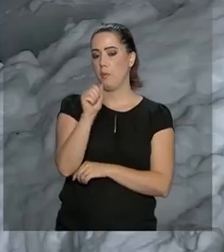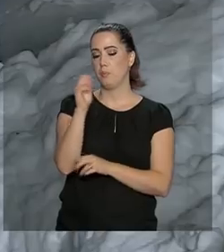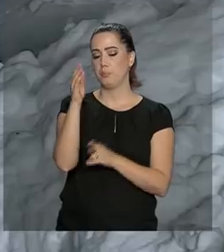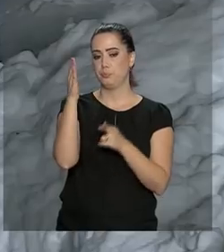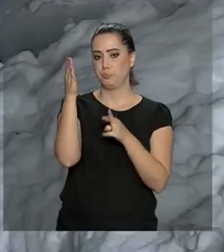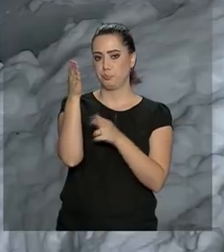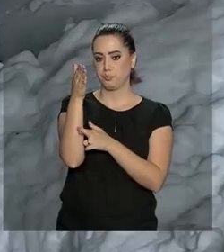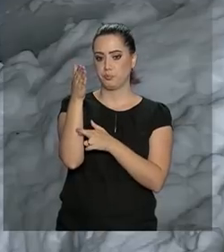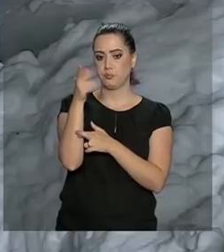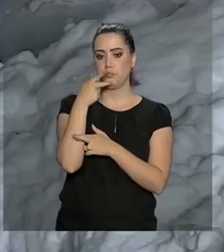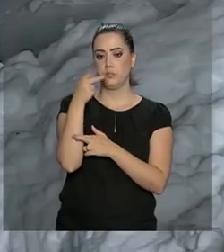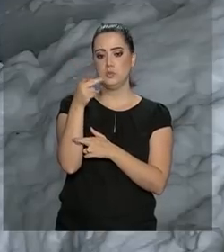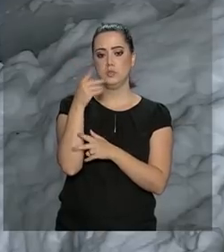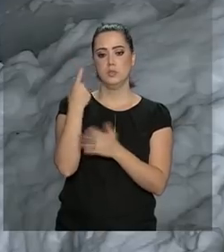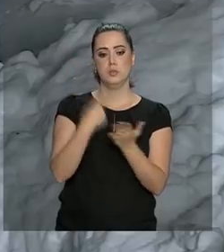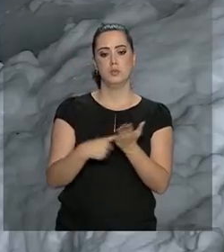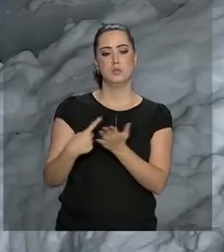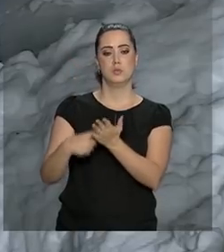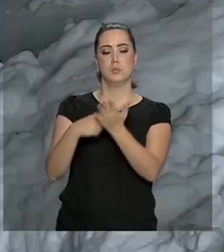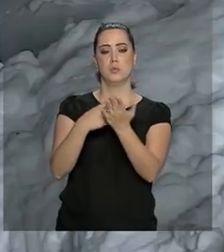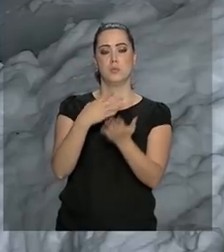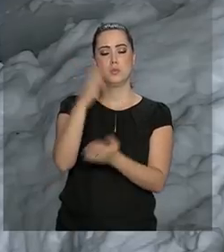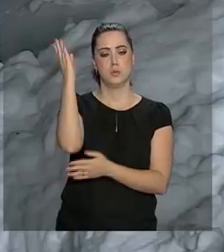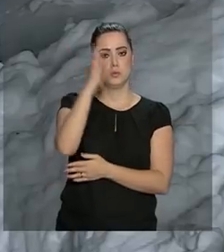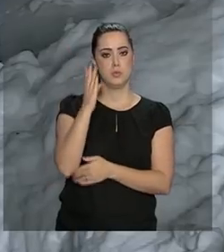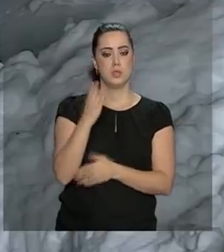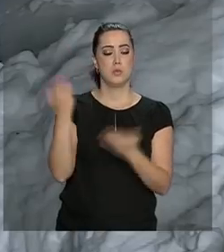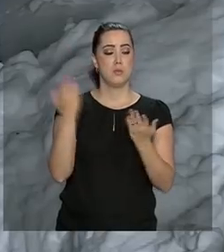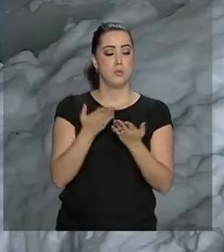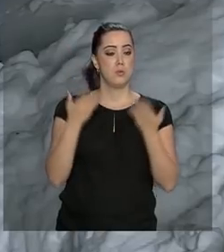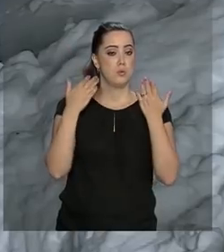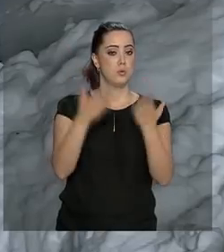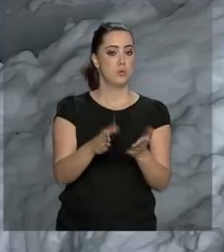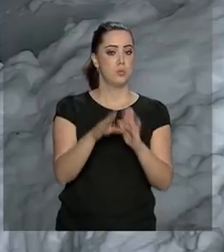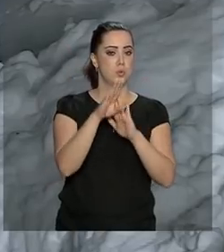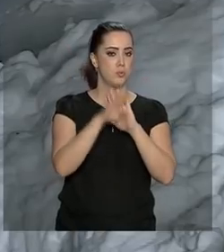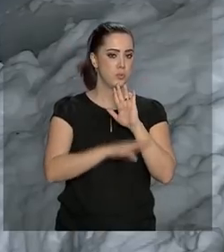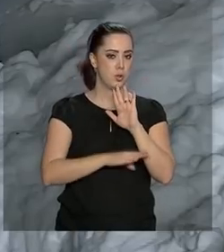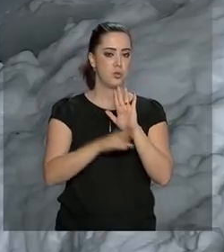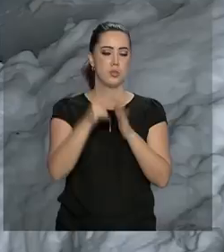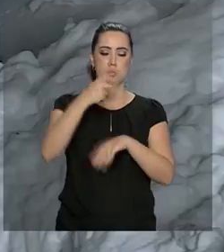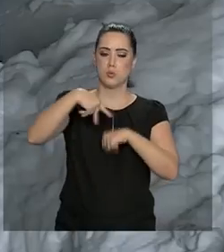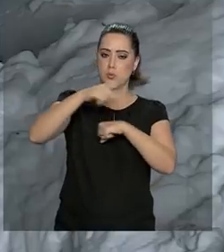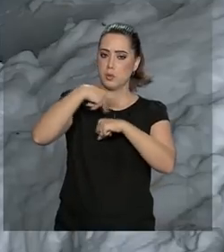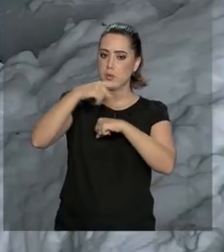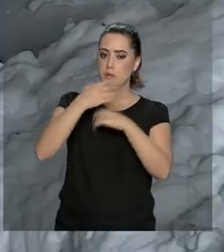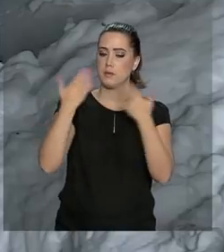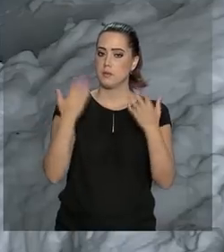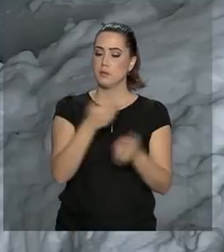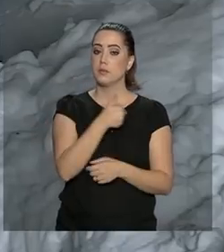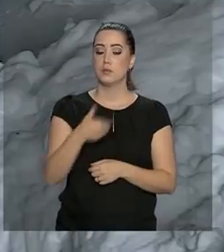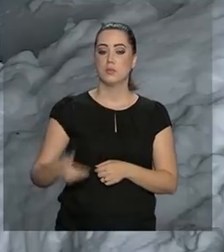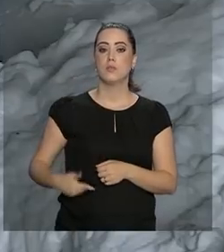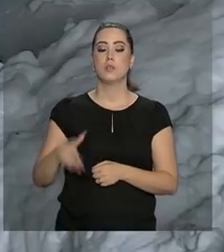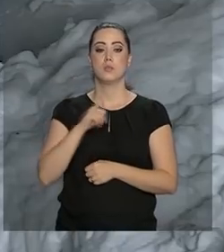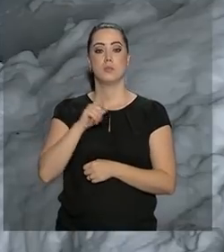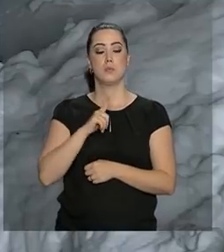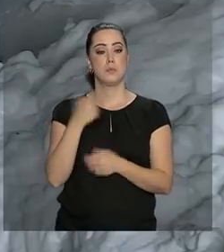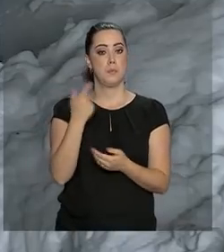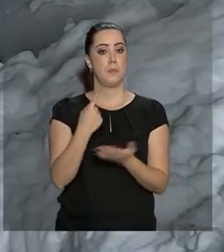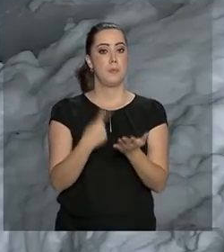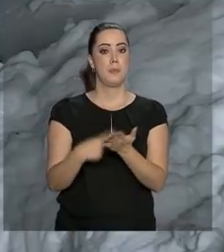destacou que a agenda externa do Brasil passa a fazer parte de um projeto de país que o governo tem e